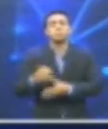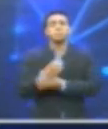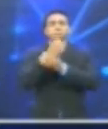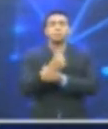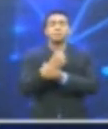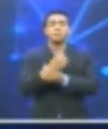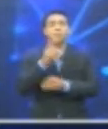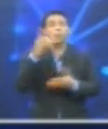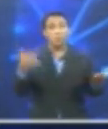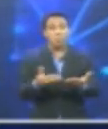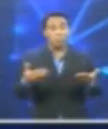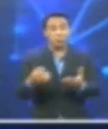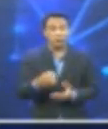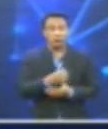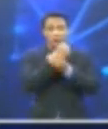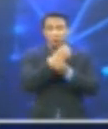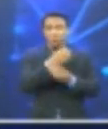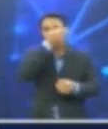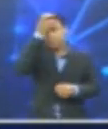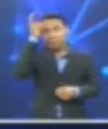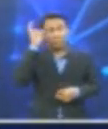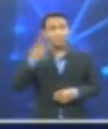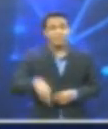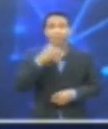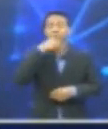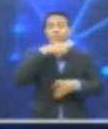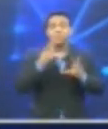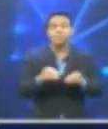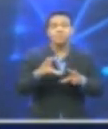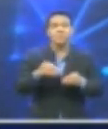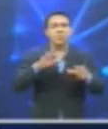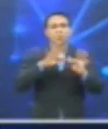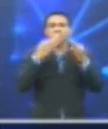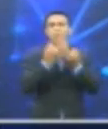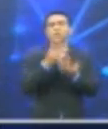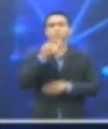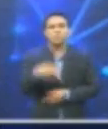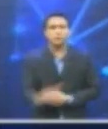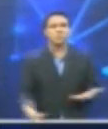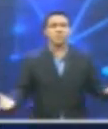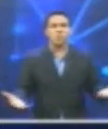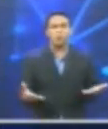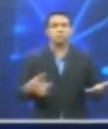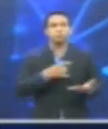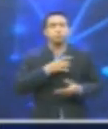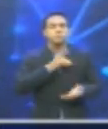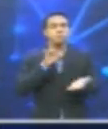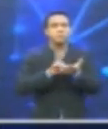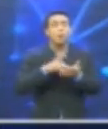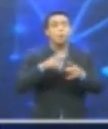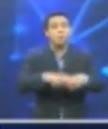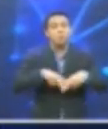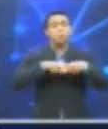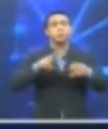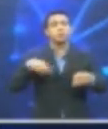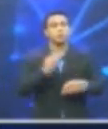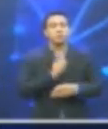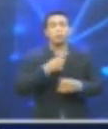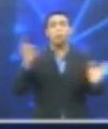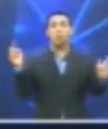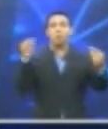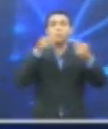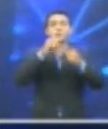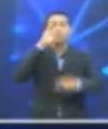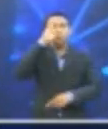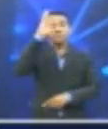à dignidade, à paz, ao sossego das famílias norte e rio-grandense. Por isso que o nosso programa principal, o nosso projeto